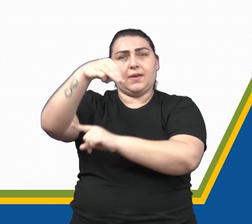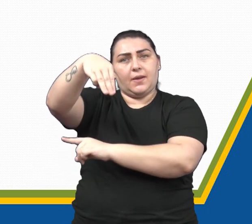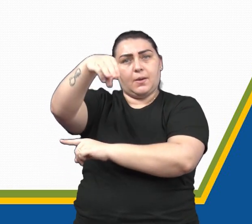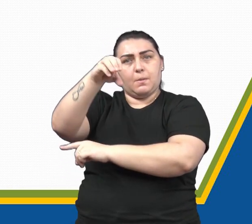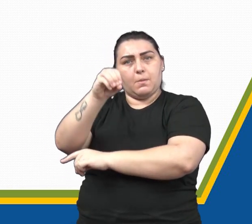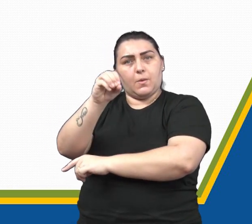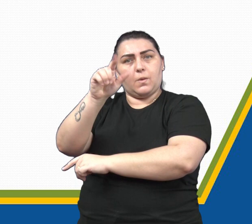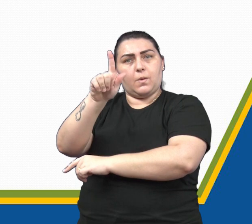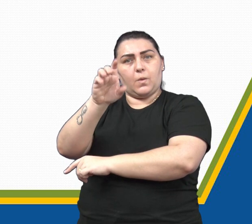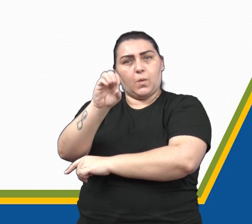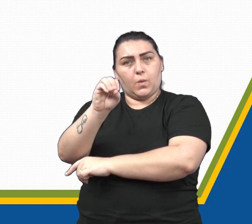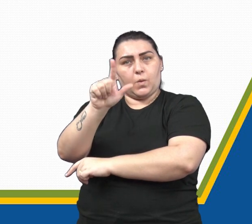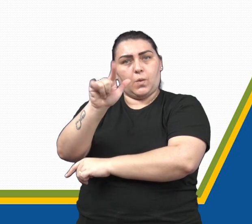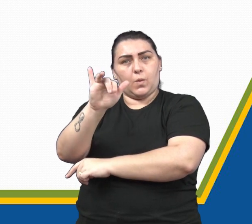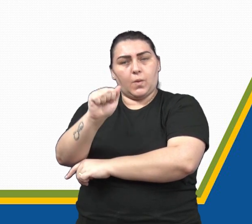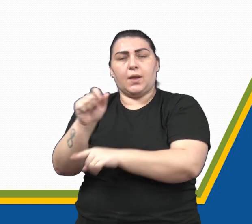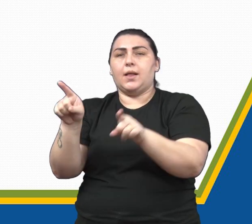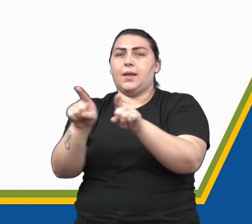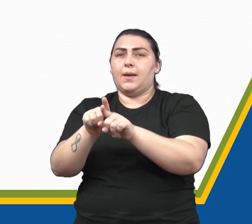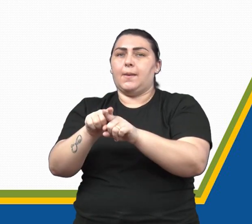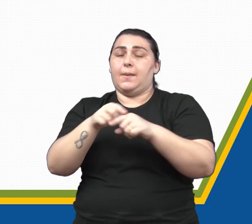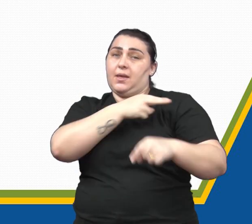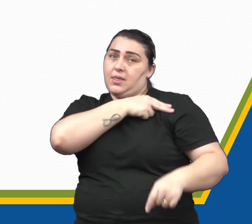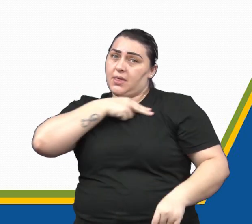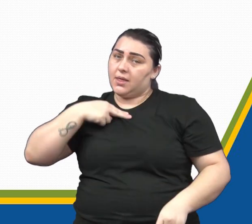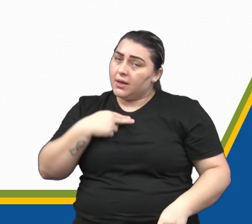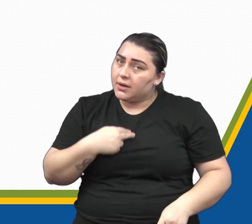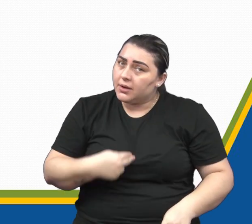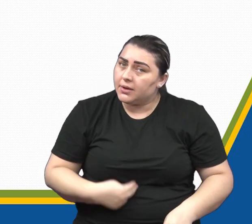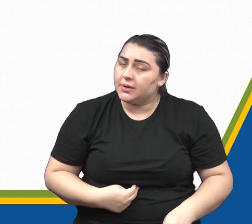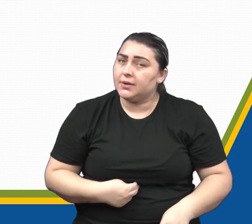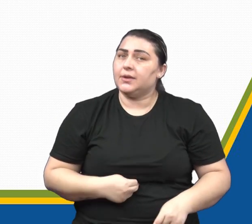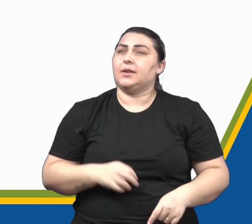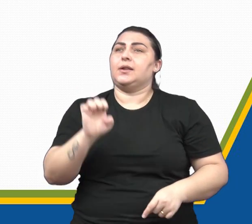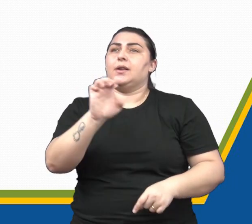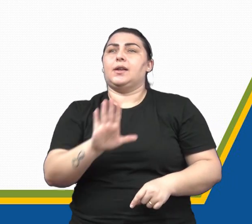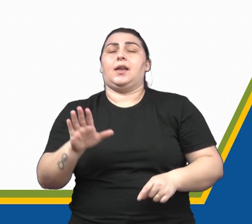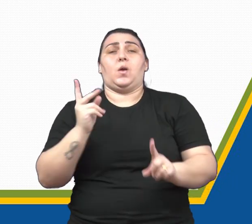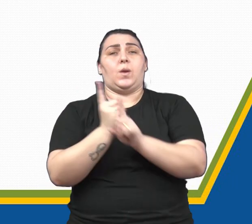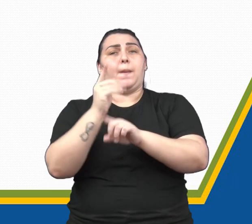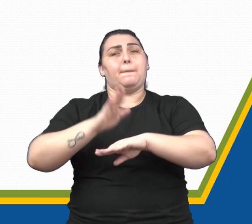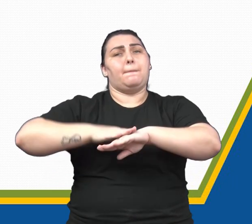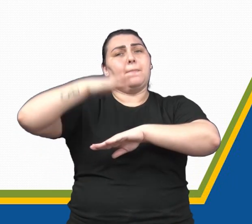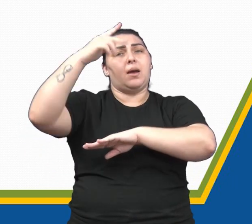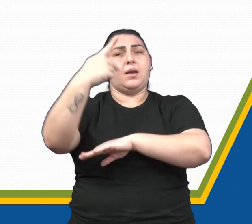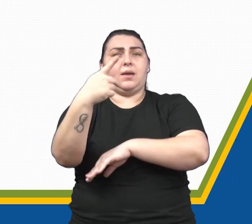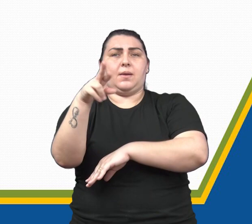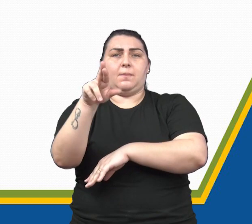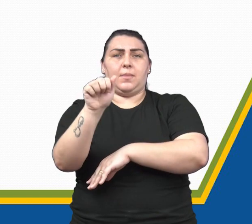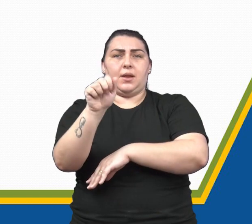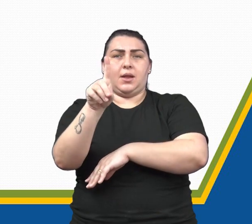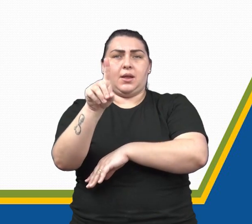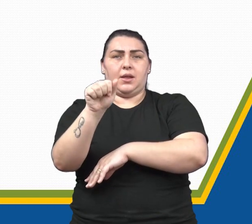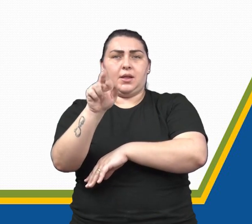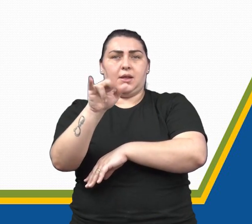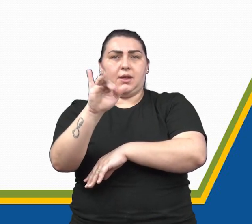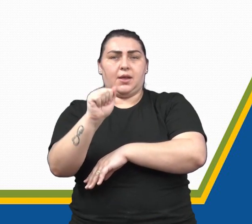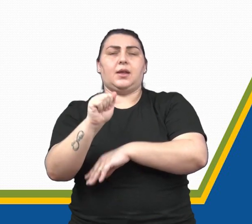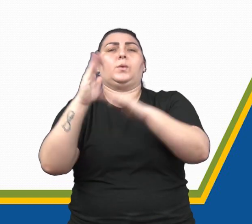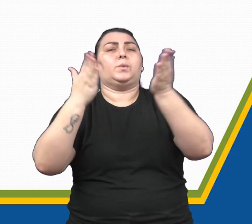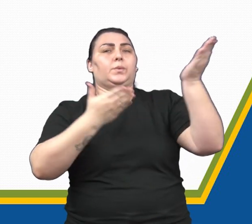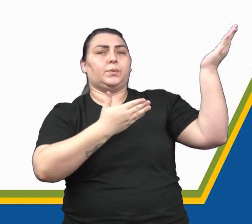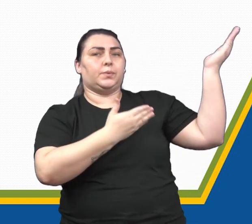na China, tá? Questão de estepes. Na Europa, nós encontramos mais pradarias. Aqui a ideia de estepes para vocês, como eu falei, é